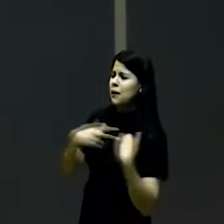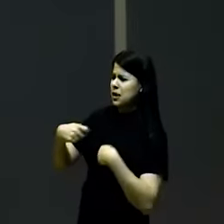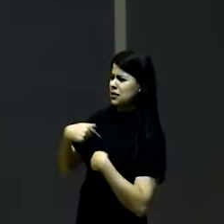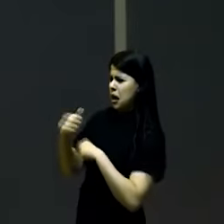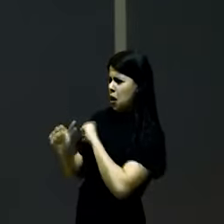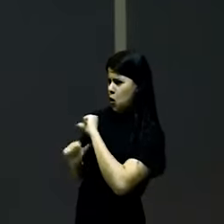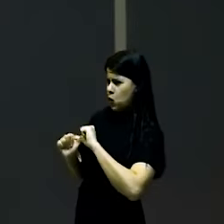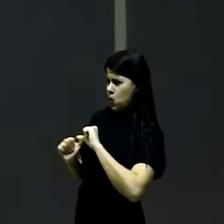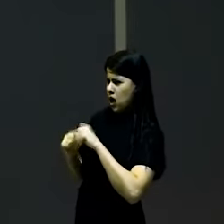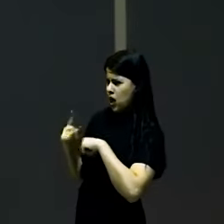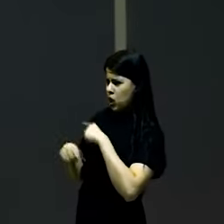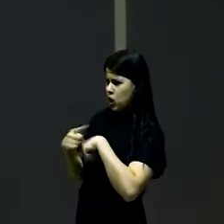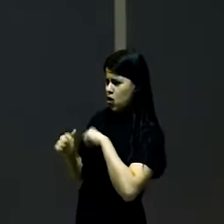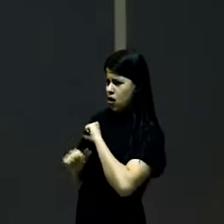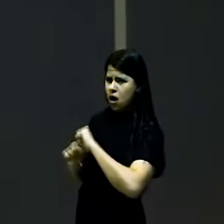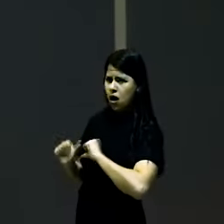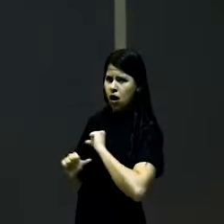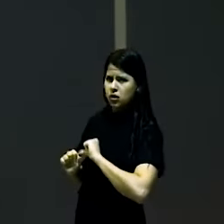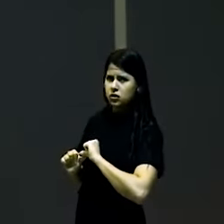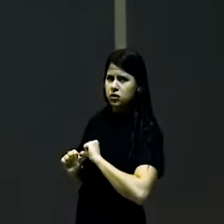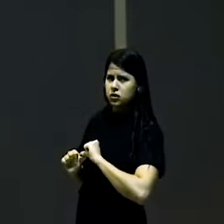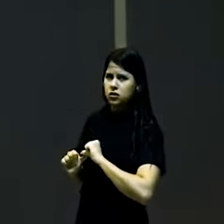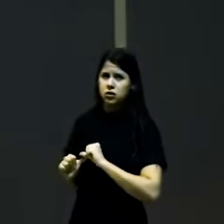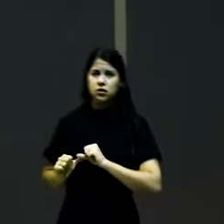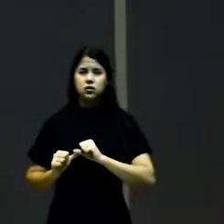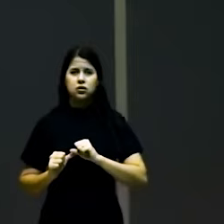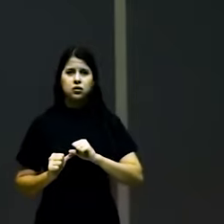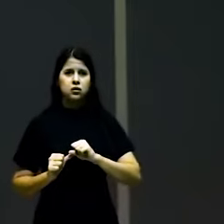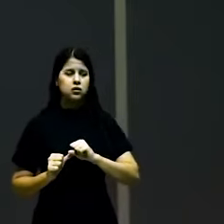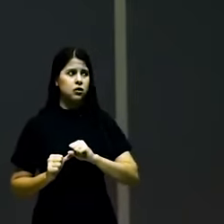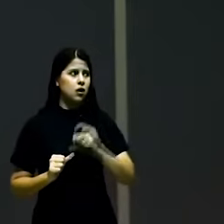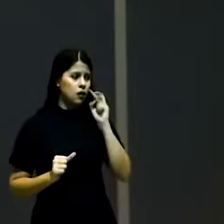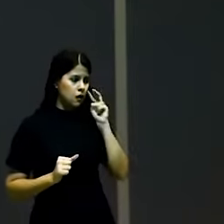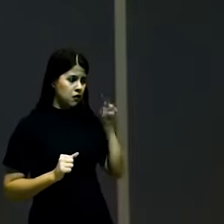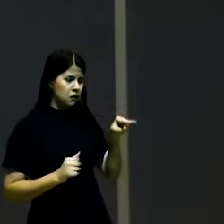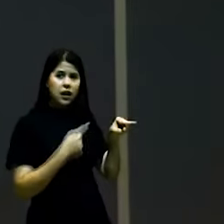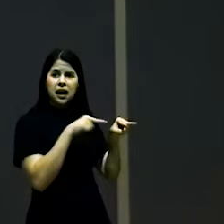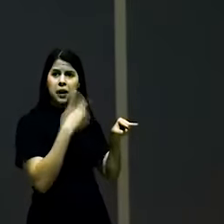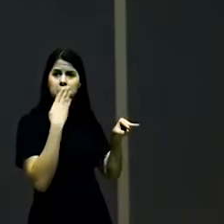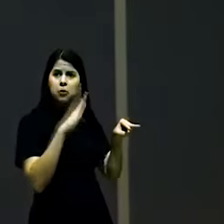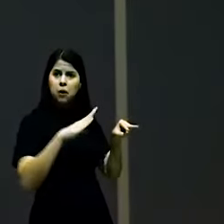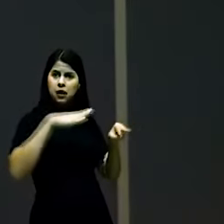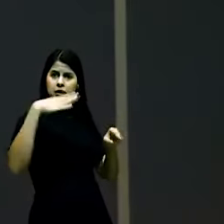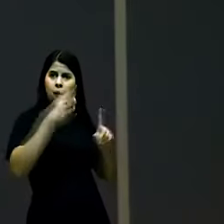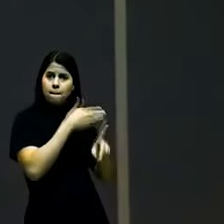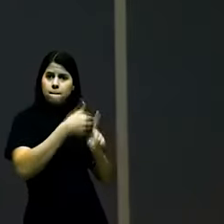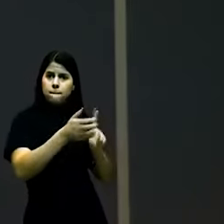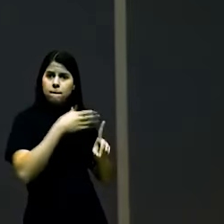Troca eu. Eu olhava para o baixinho, eu olhava para a torcida, falei, não vai dar